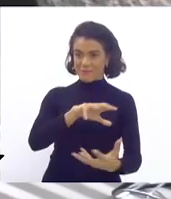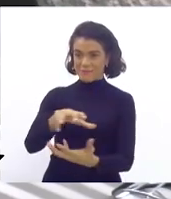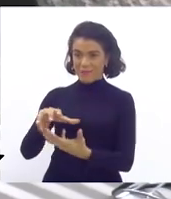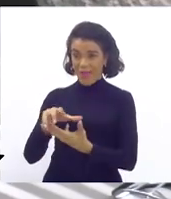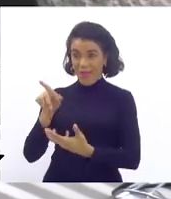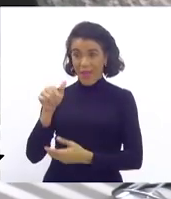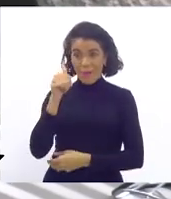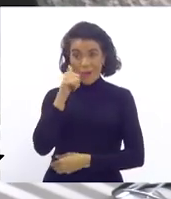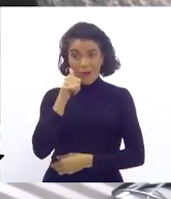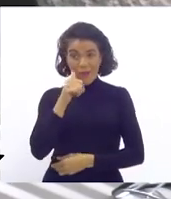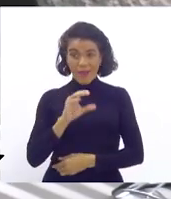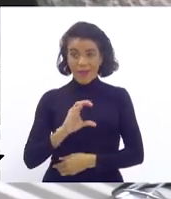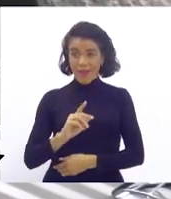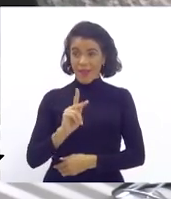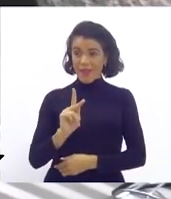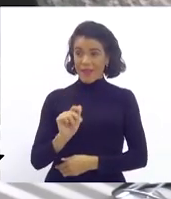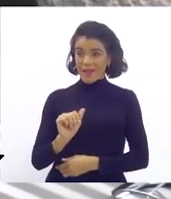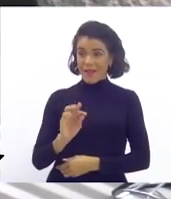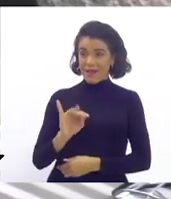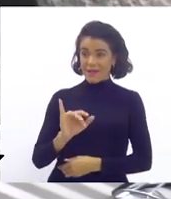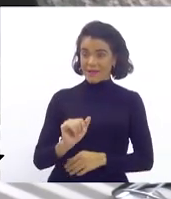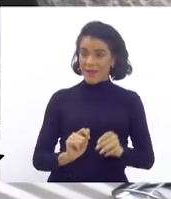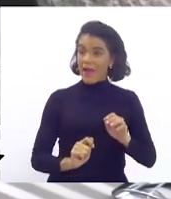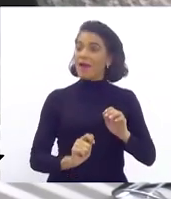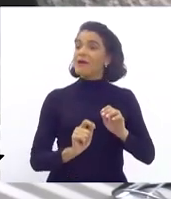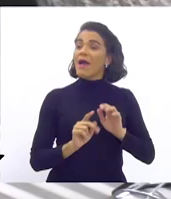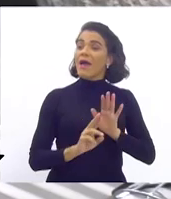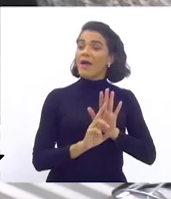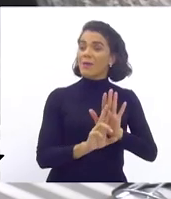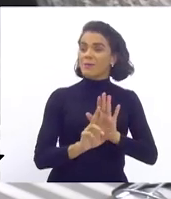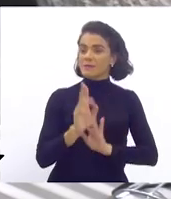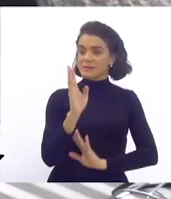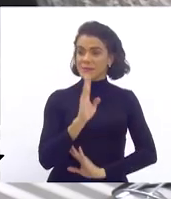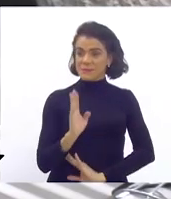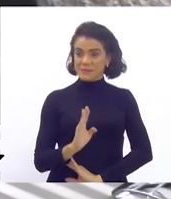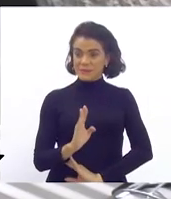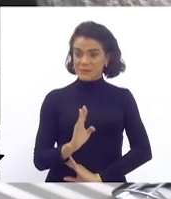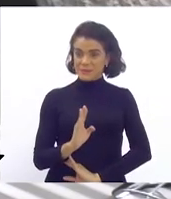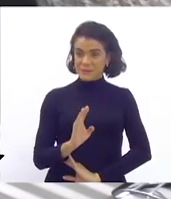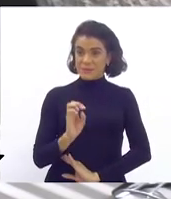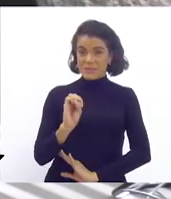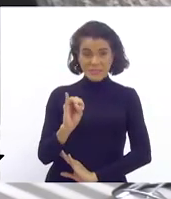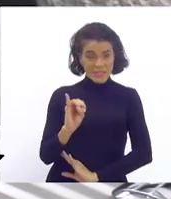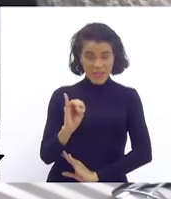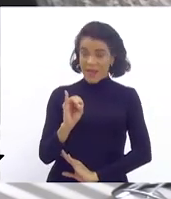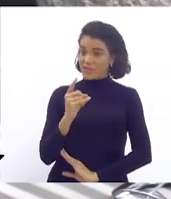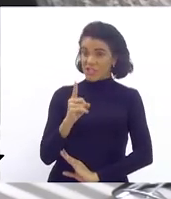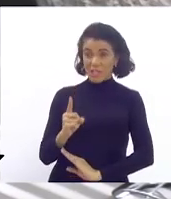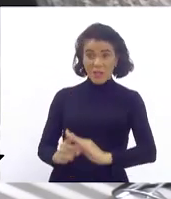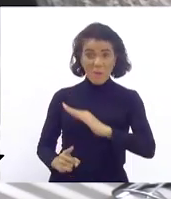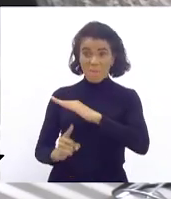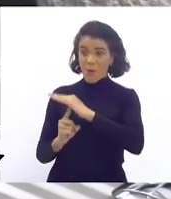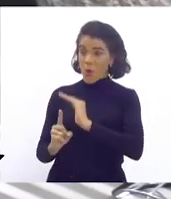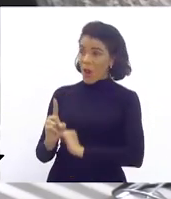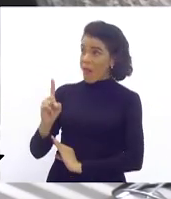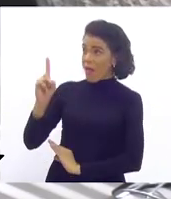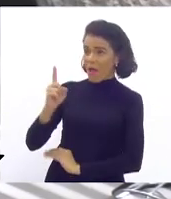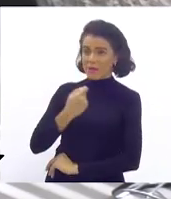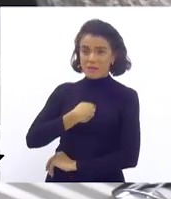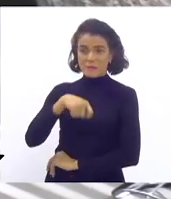Brasil não conta o carro lá em cima Rodrigo eles vão continuar tratando o Parlamento com falta de respeito com